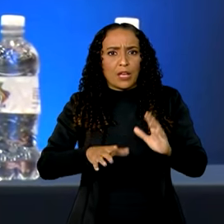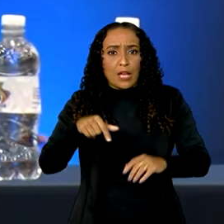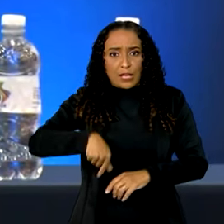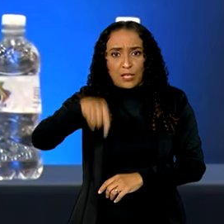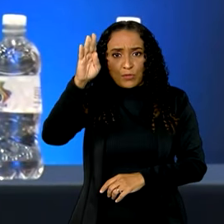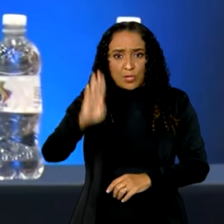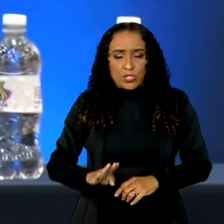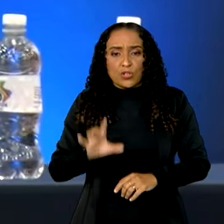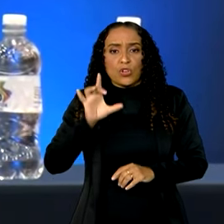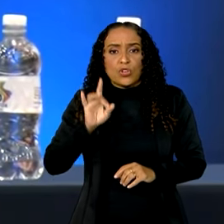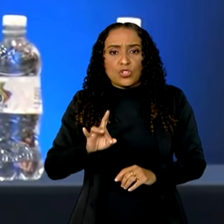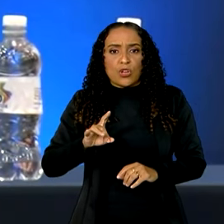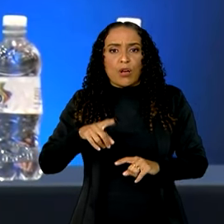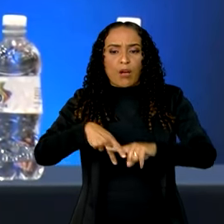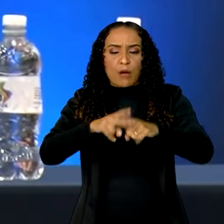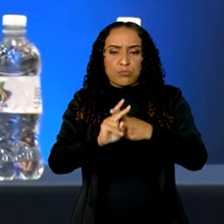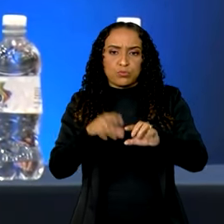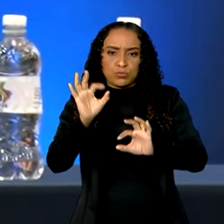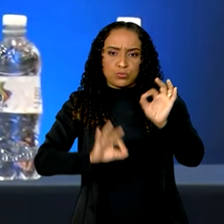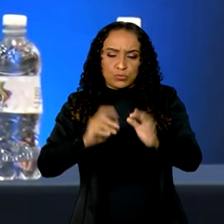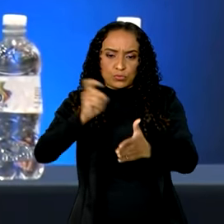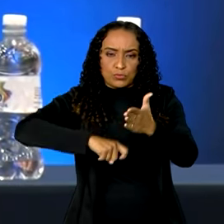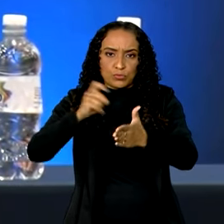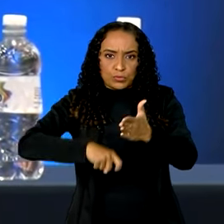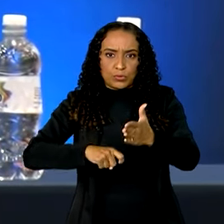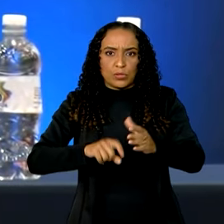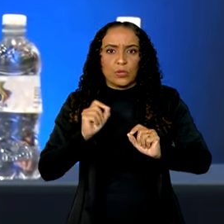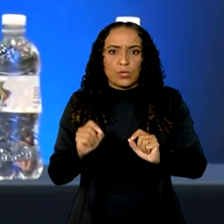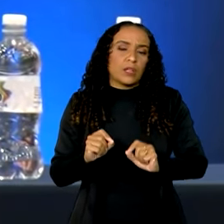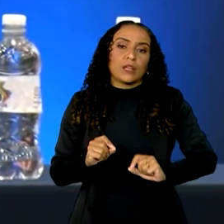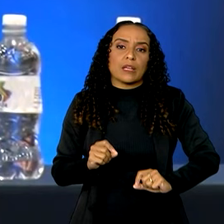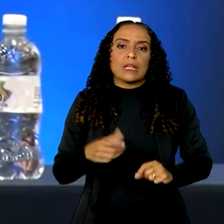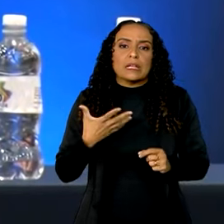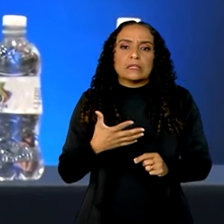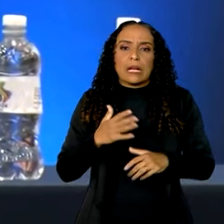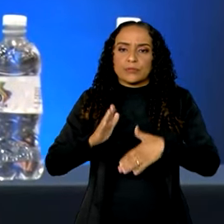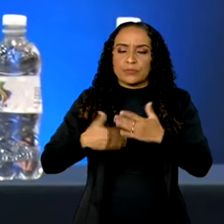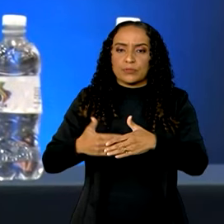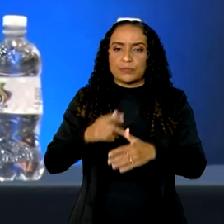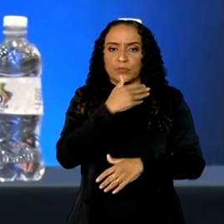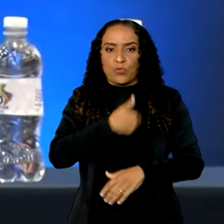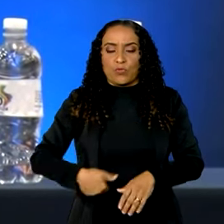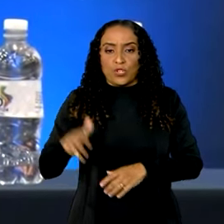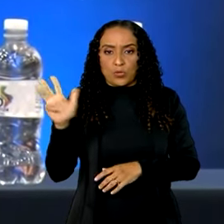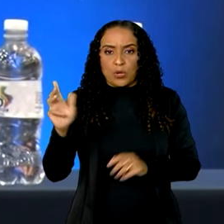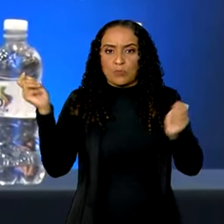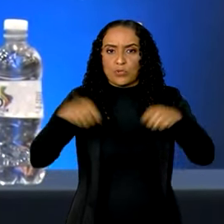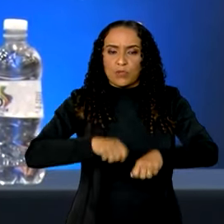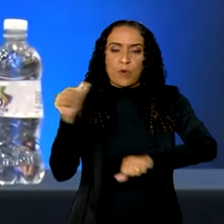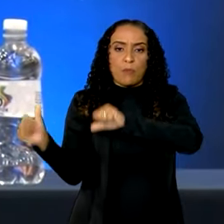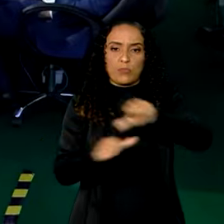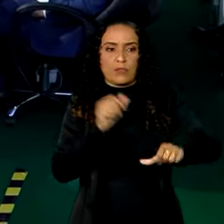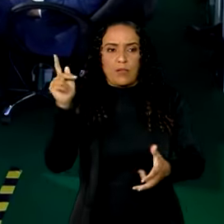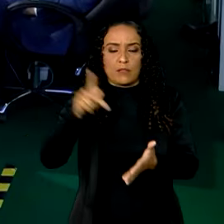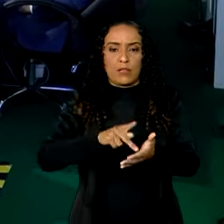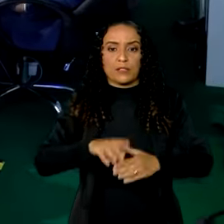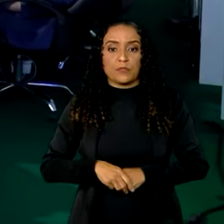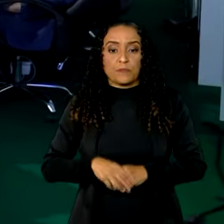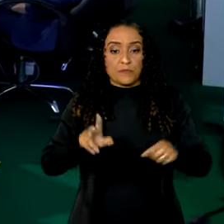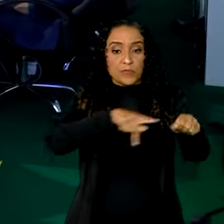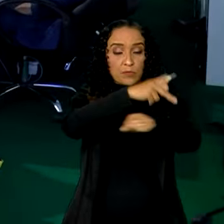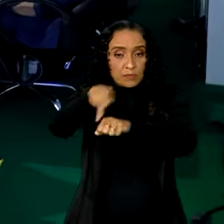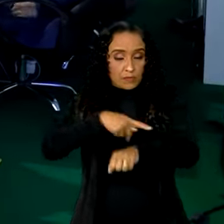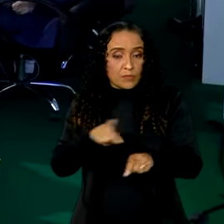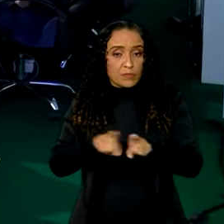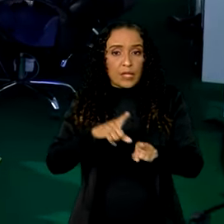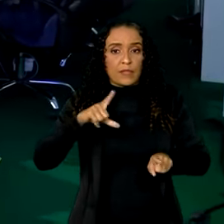Brasil, só a reforma tributária que está sendo encaminhada pelo governo Lula é capaz de mudar essa realidade. Os países